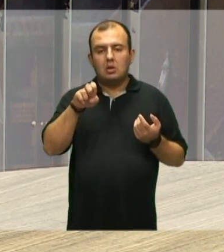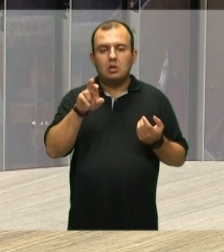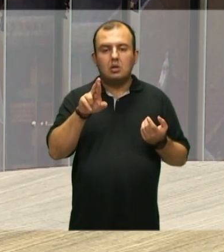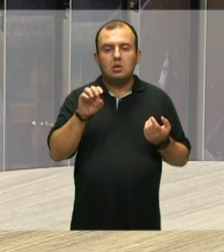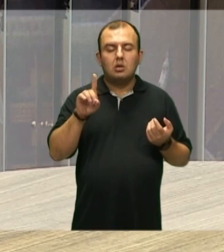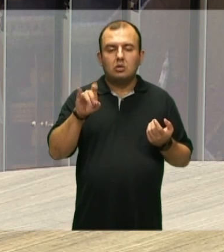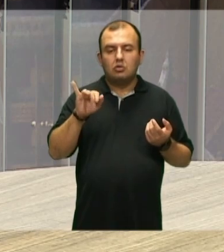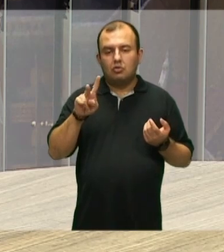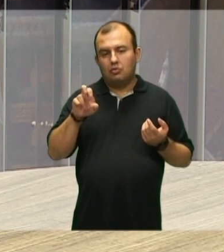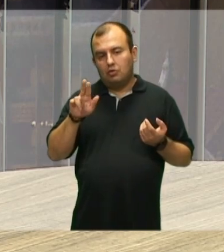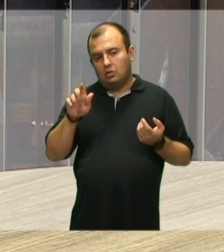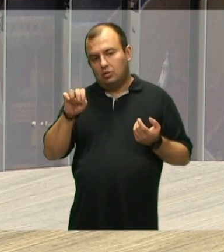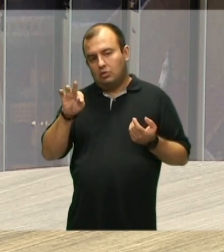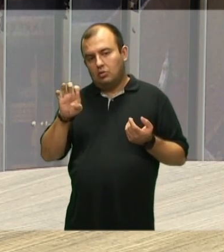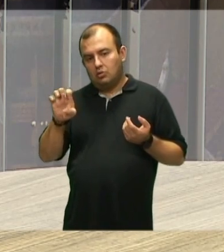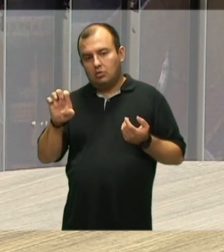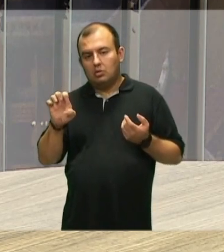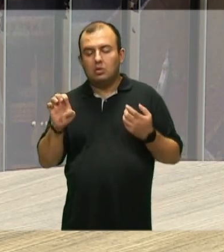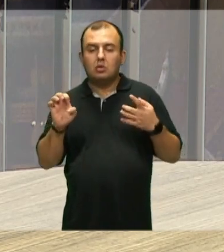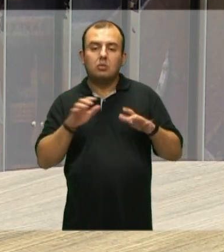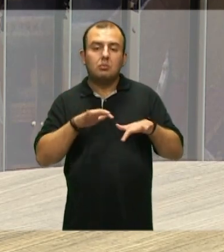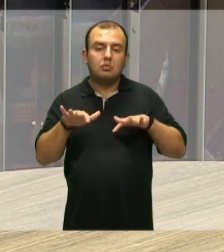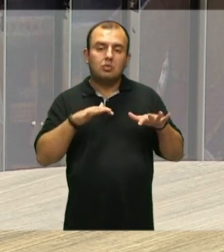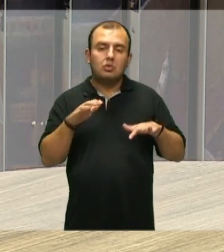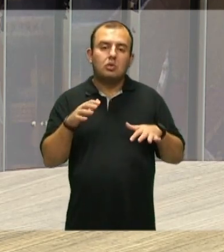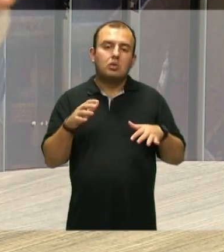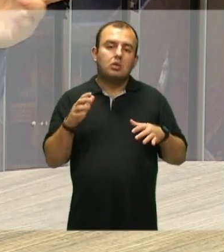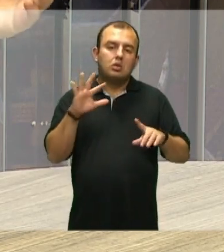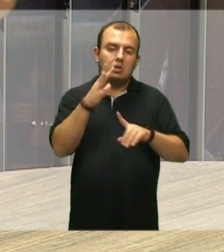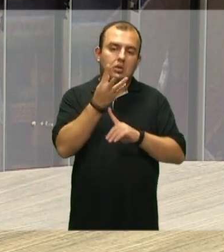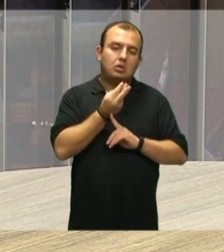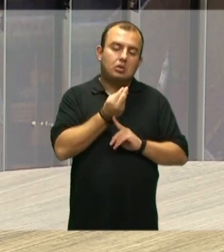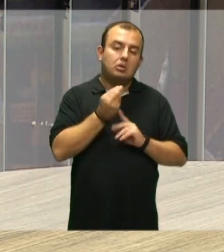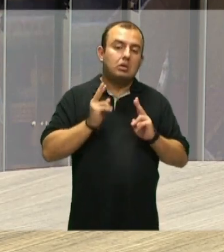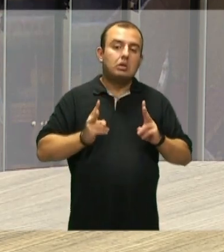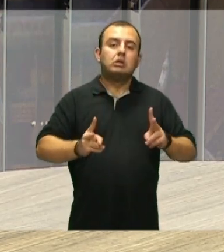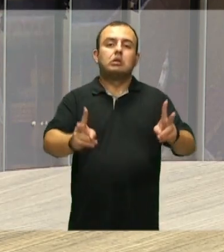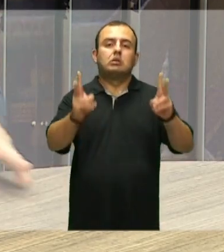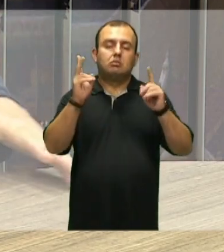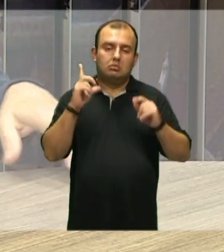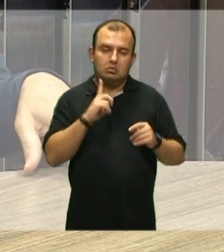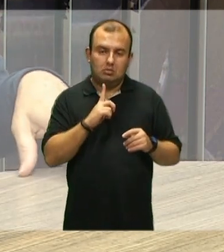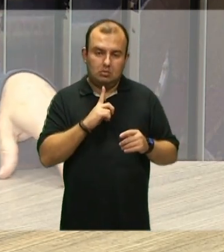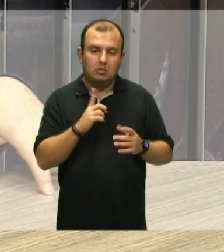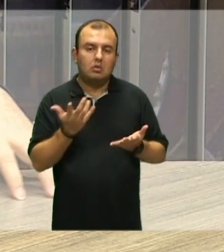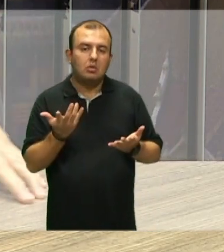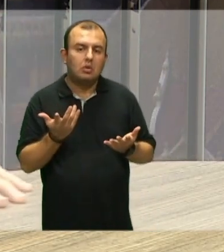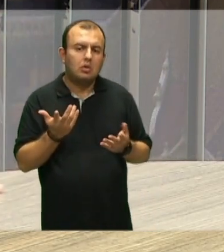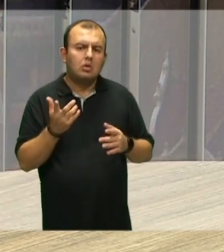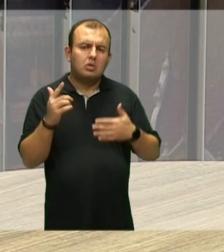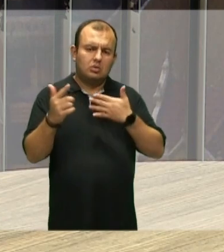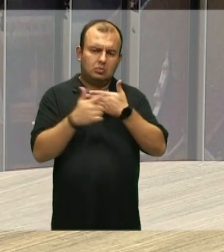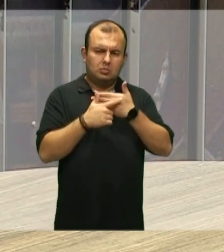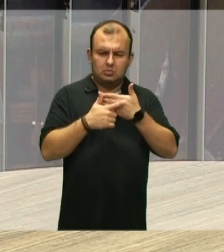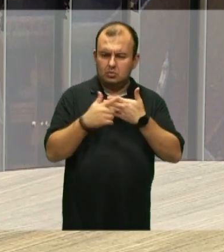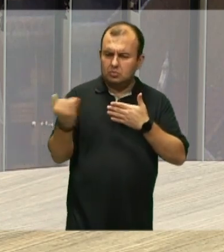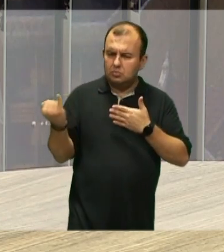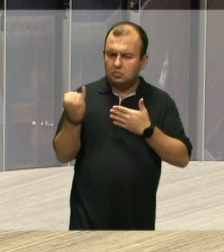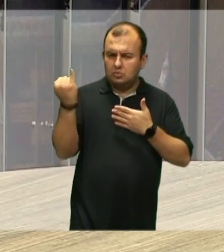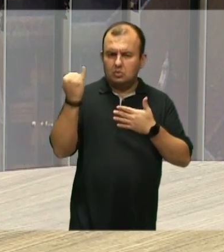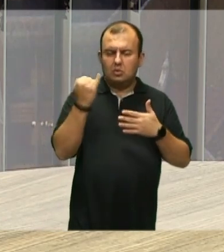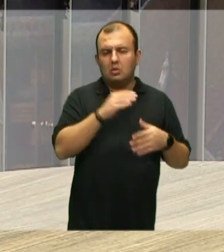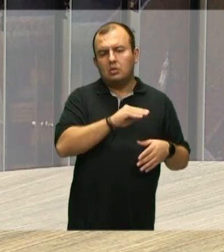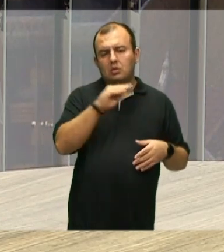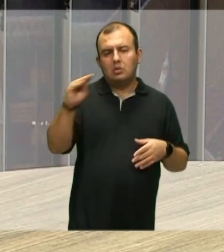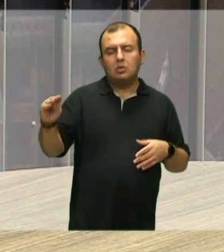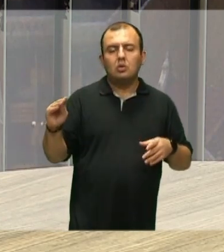isso se manifestou muito na obra dela desde sempre. né? E ela é uma figura muito importante, assim, ela sai do Japão